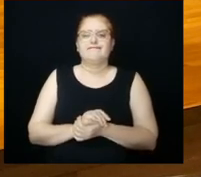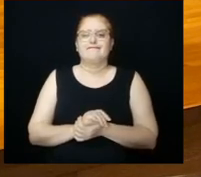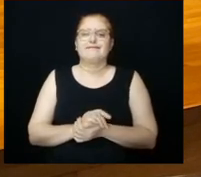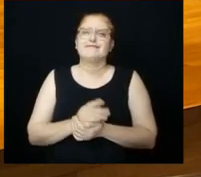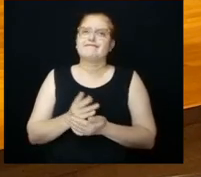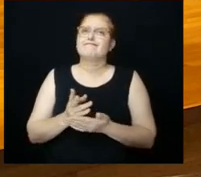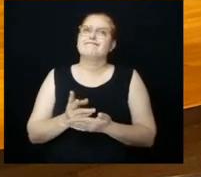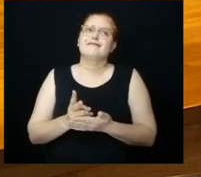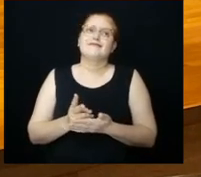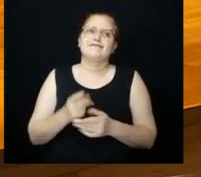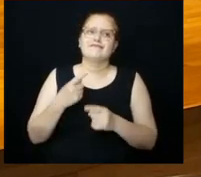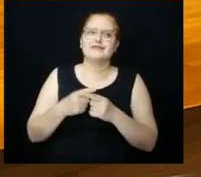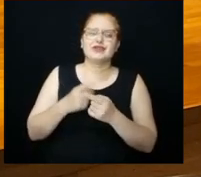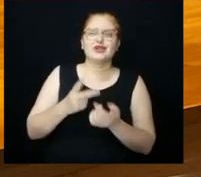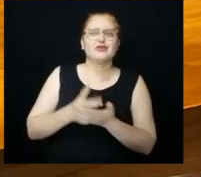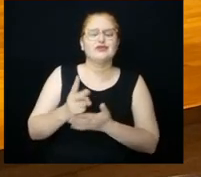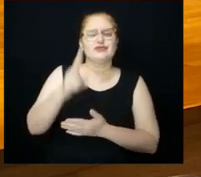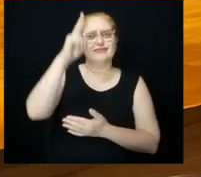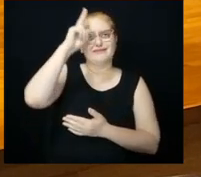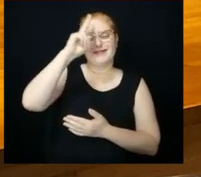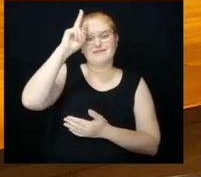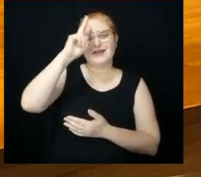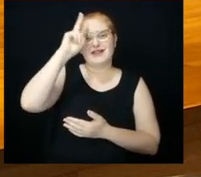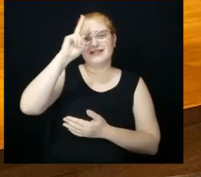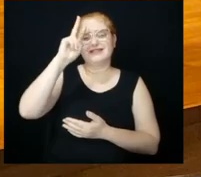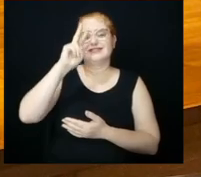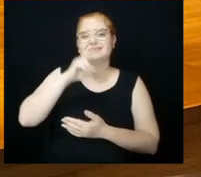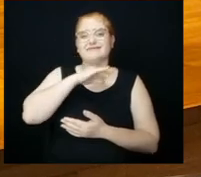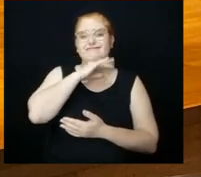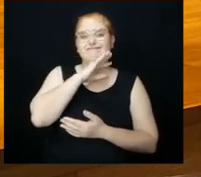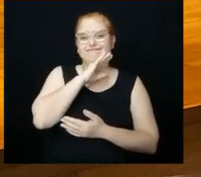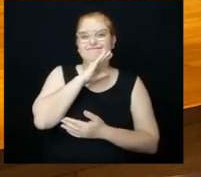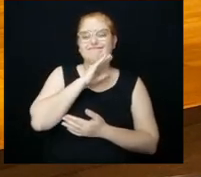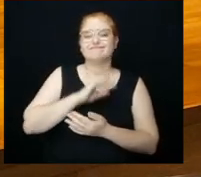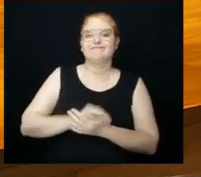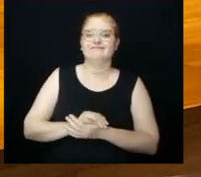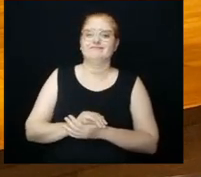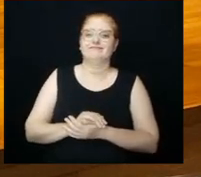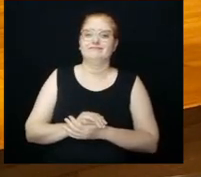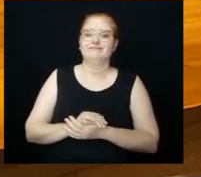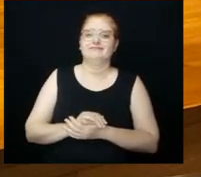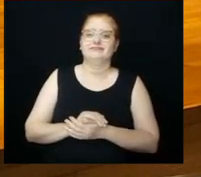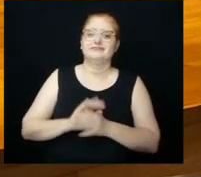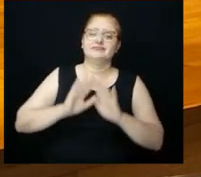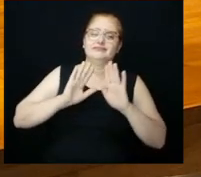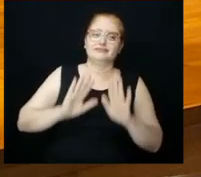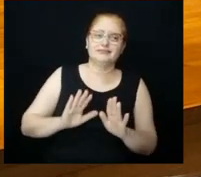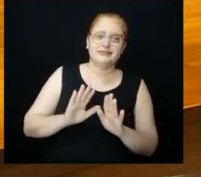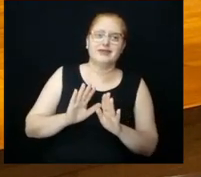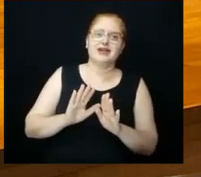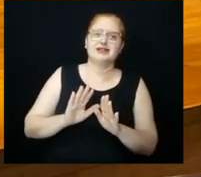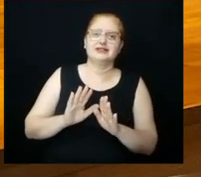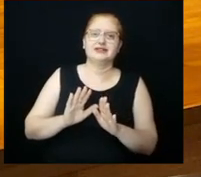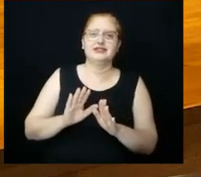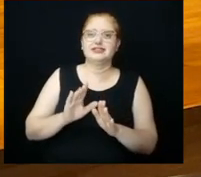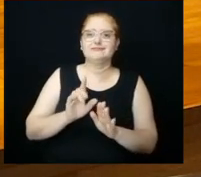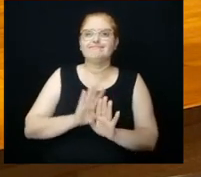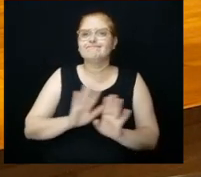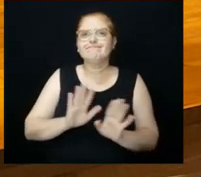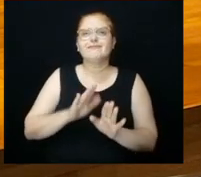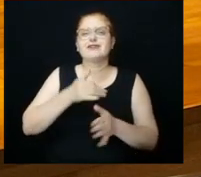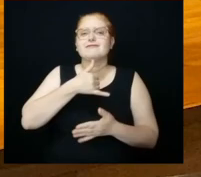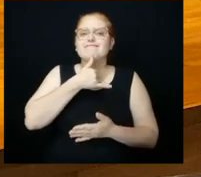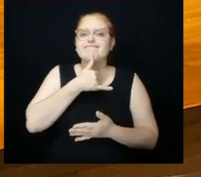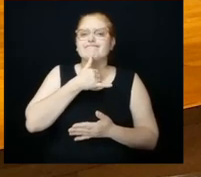né, assolando e não deixar, né, que isso tome conta, né?